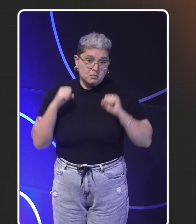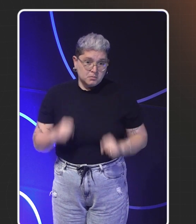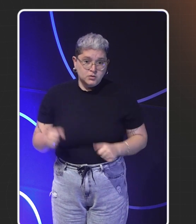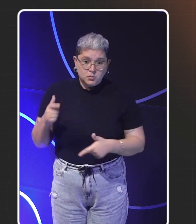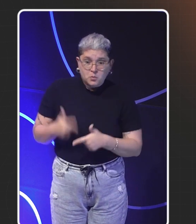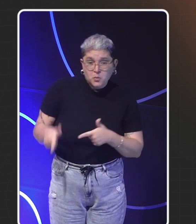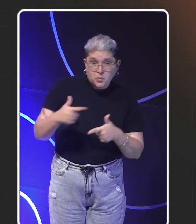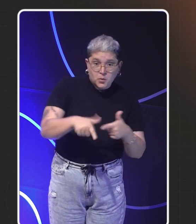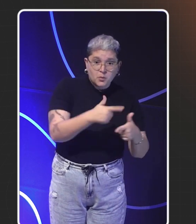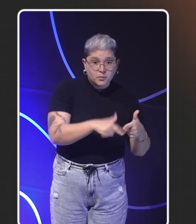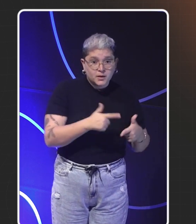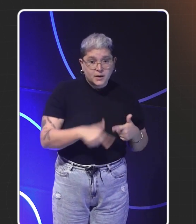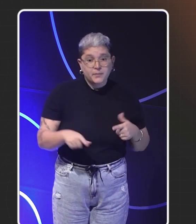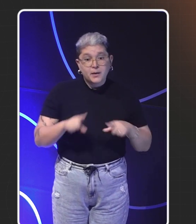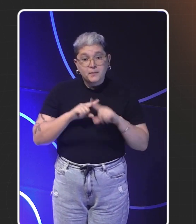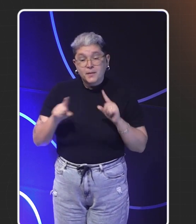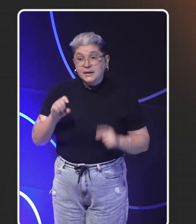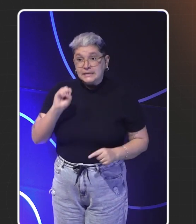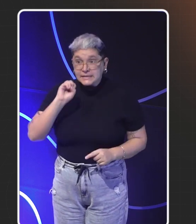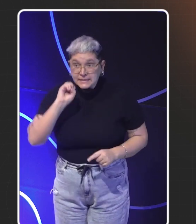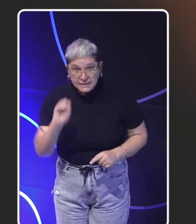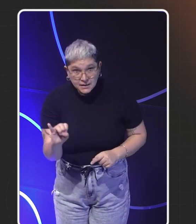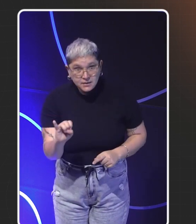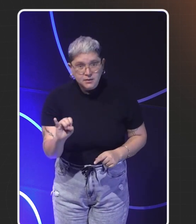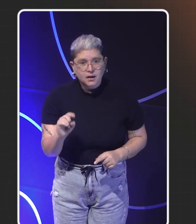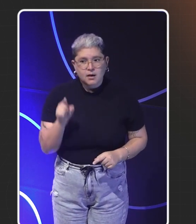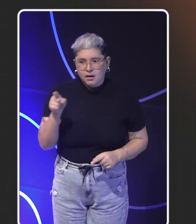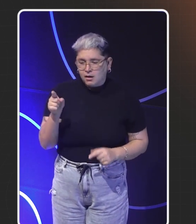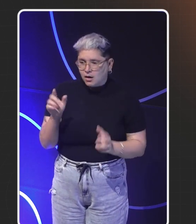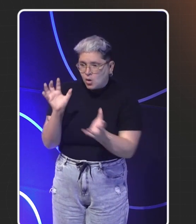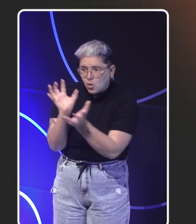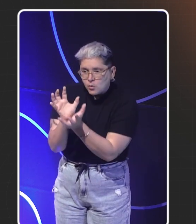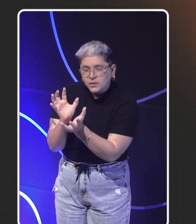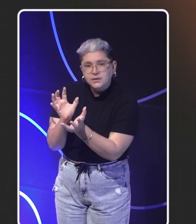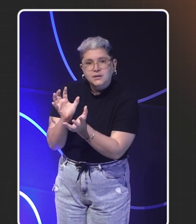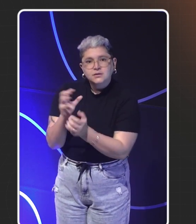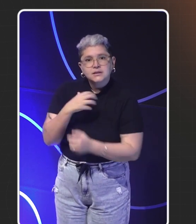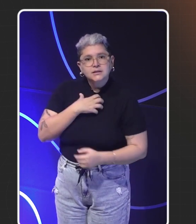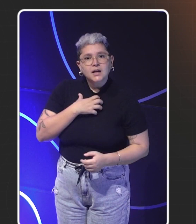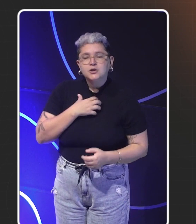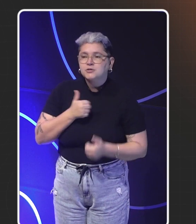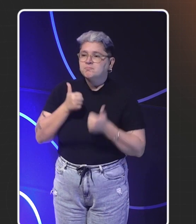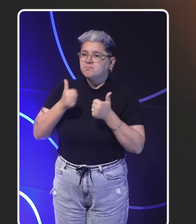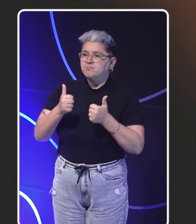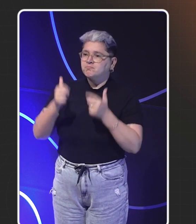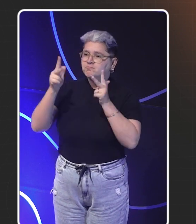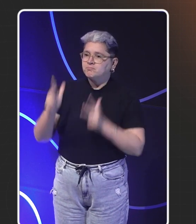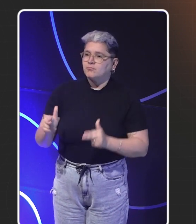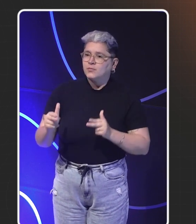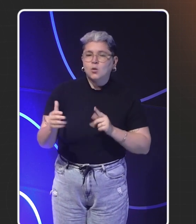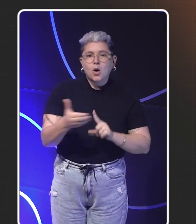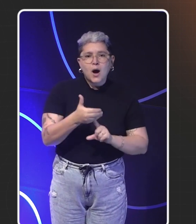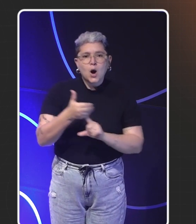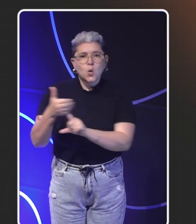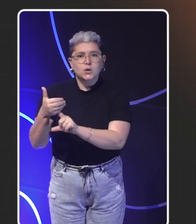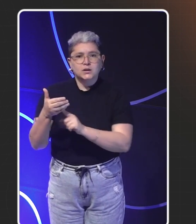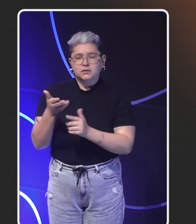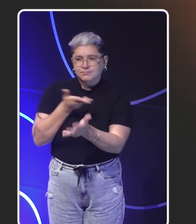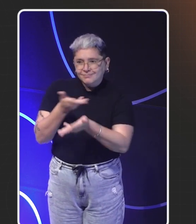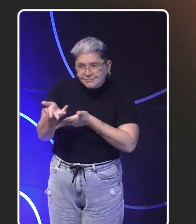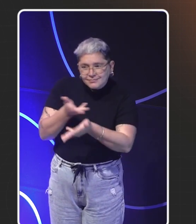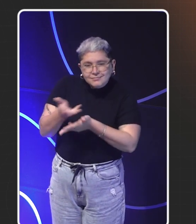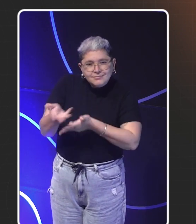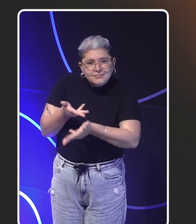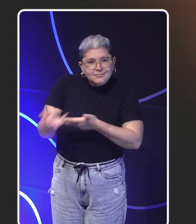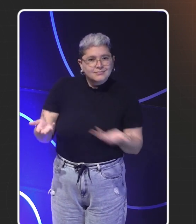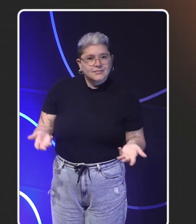solucionado. Quando a gente tem uma comunidade, a gente se sente não só acolhido, mas a gente consegue trocar essa ideia e